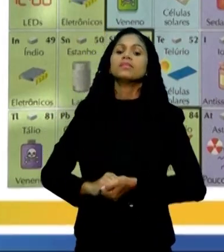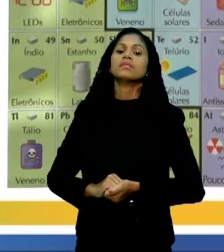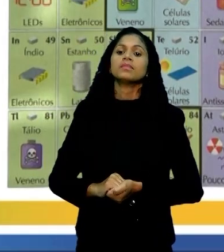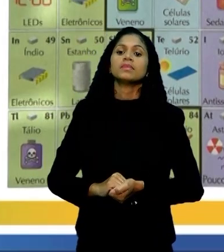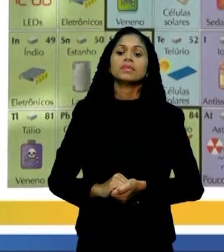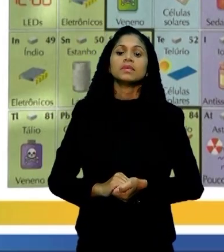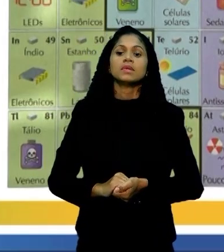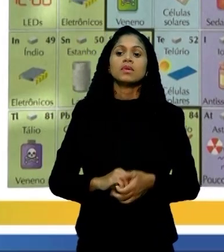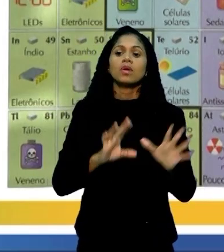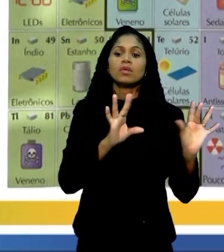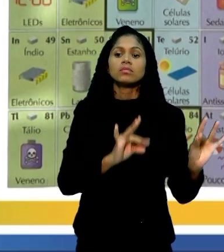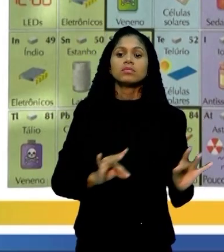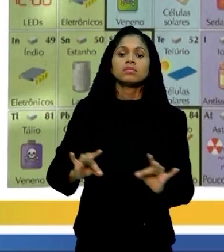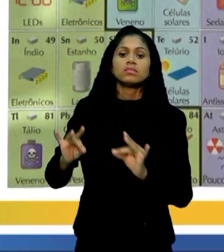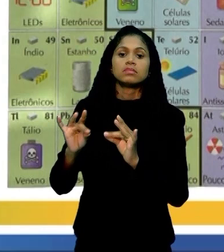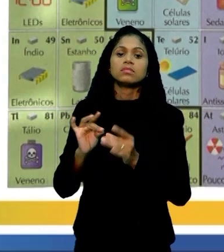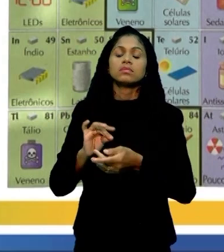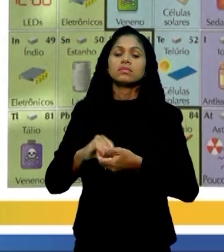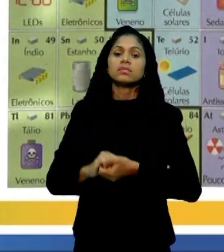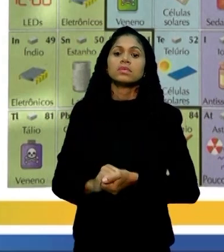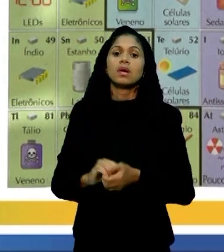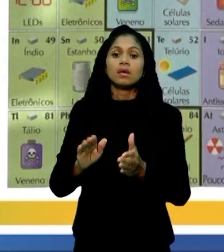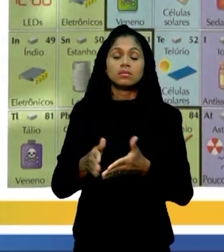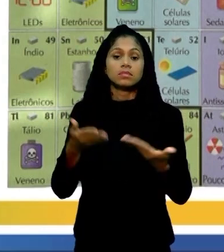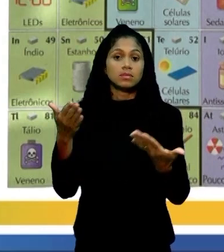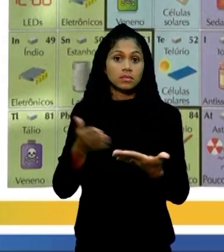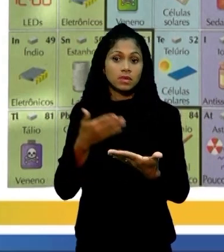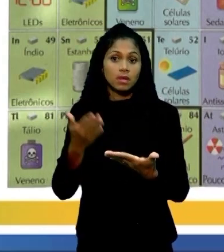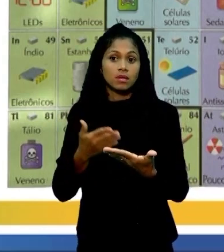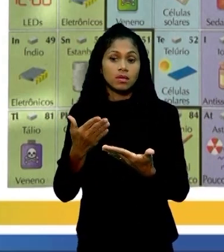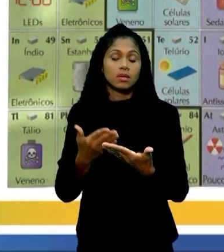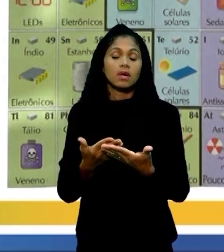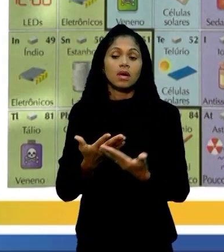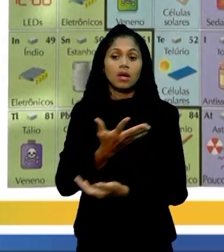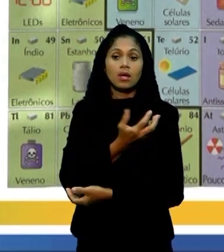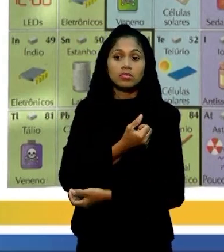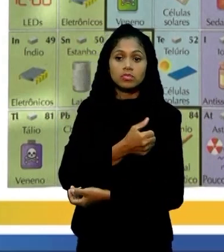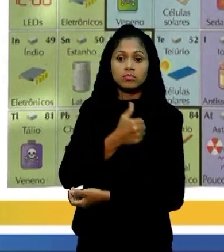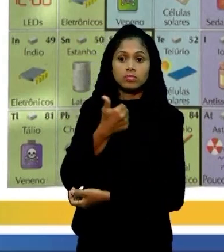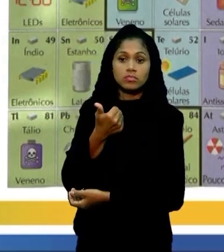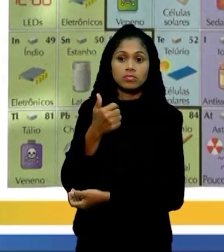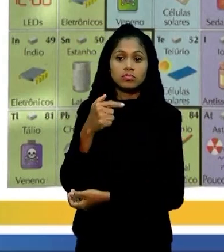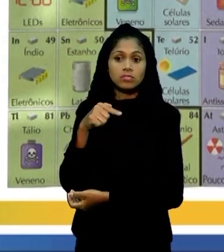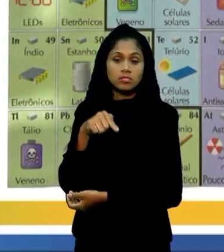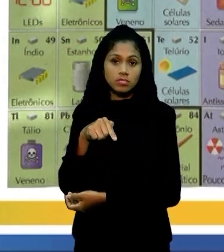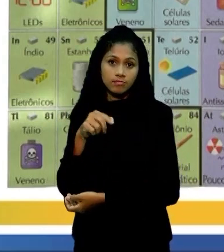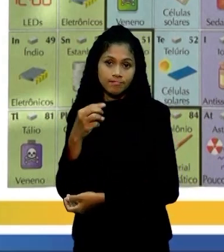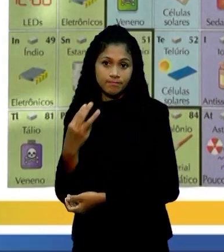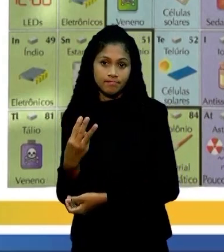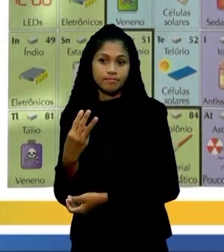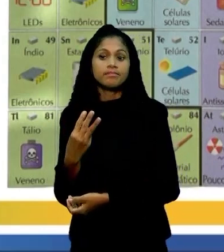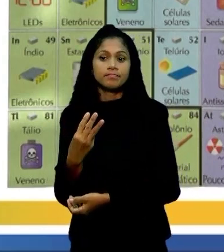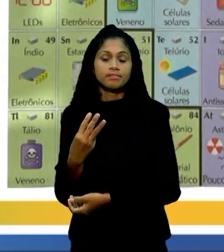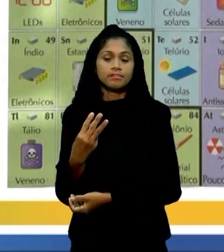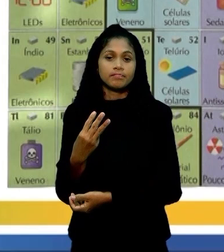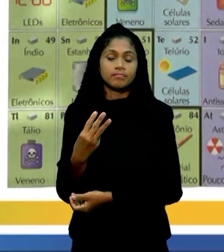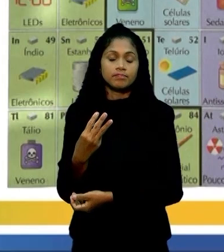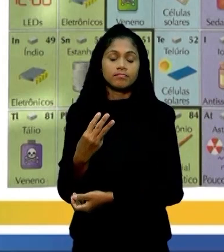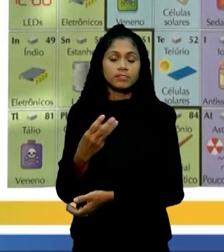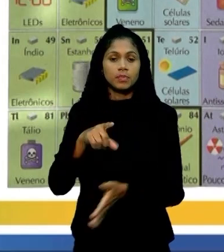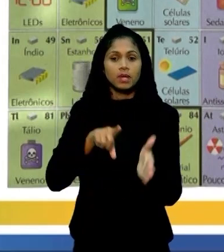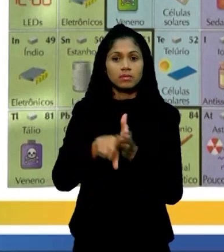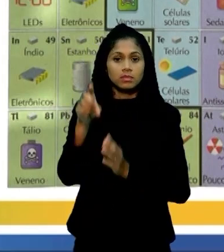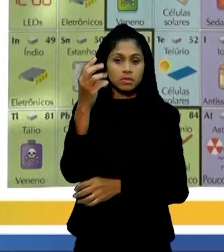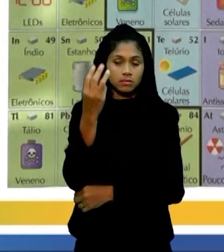ela está na coletânea A Prova Enem, unidade 1, página 173, lá na questãozinha